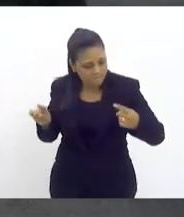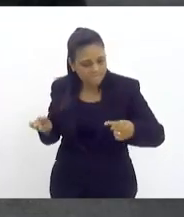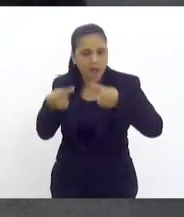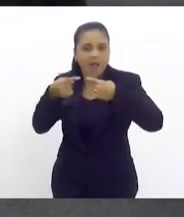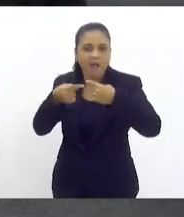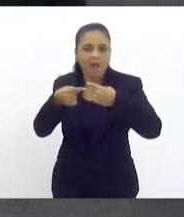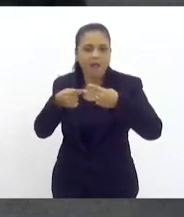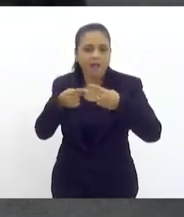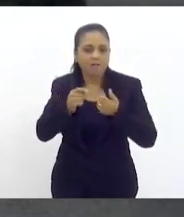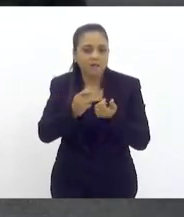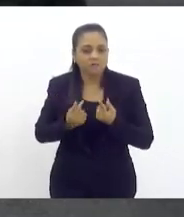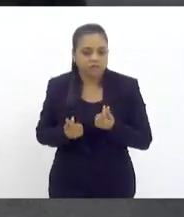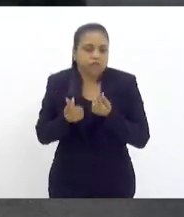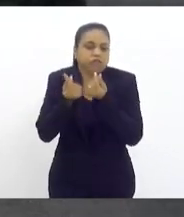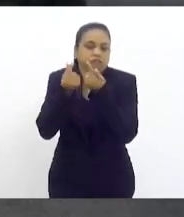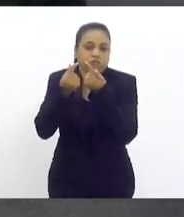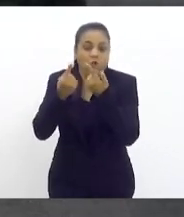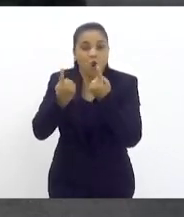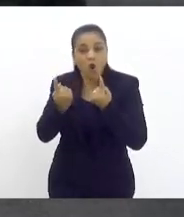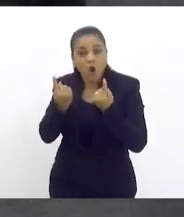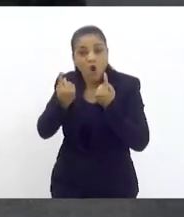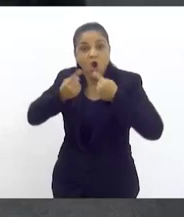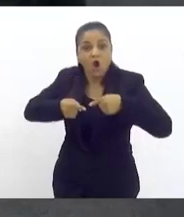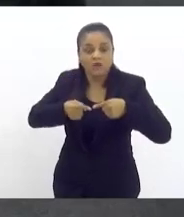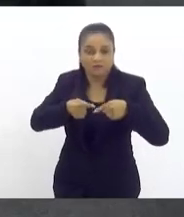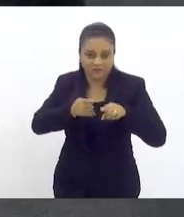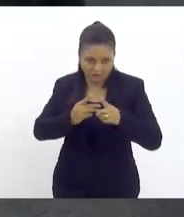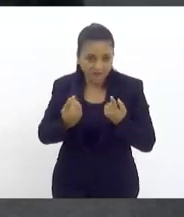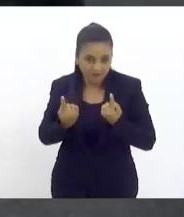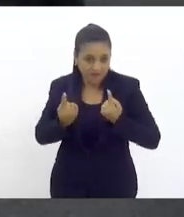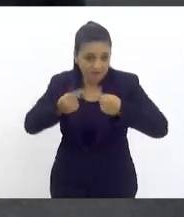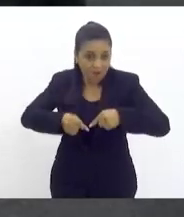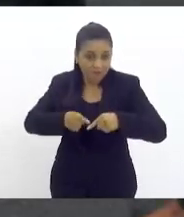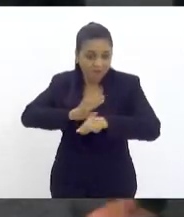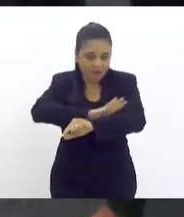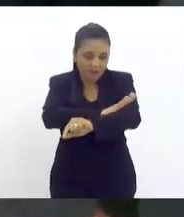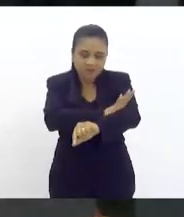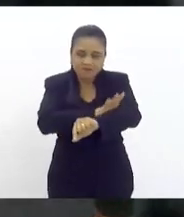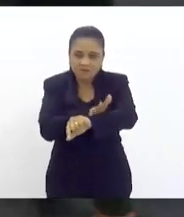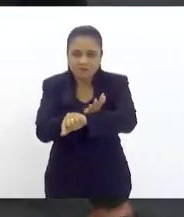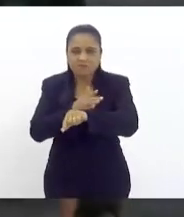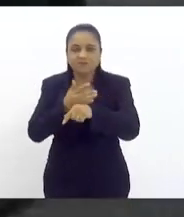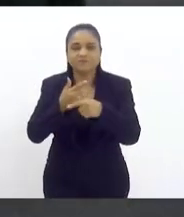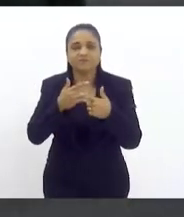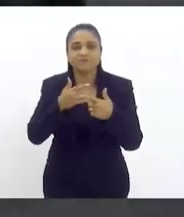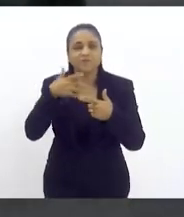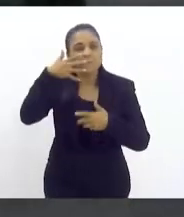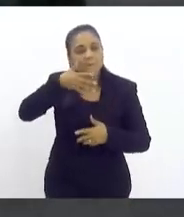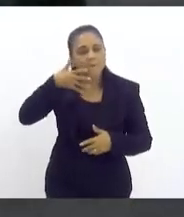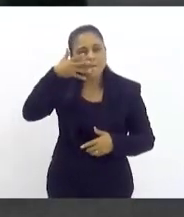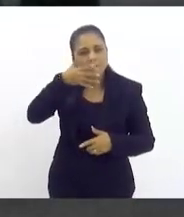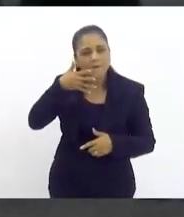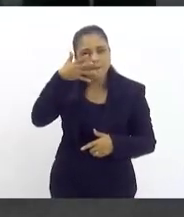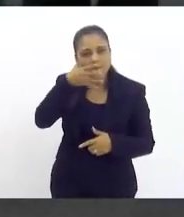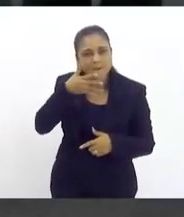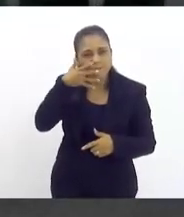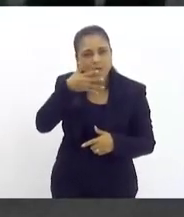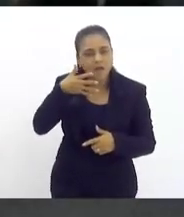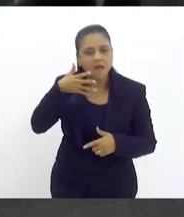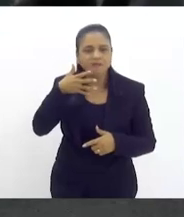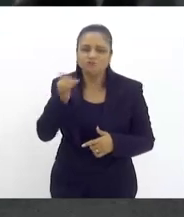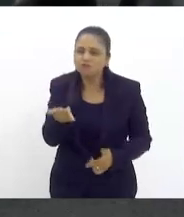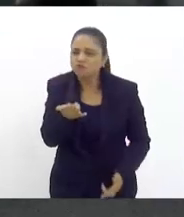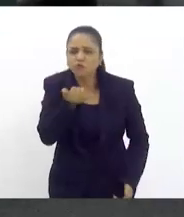do futebol contra o racismo. Porque, inclusive, nas suas falas, até aquelas falas de